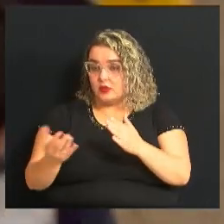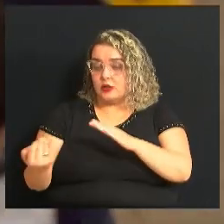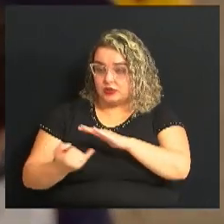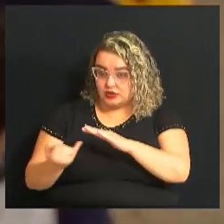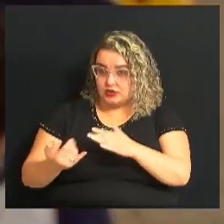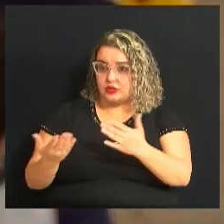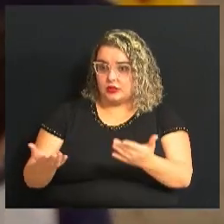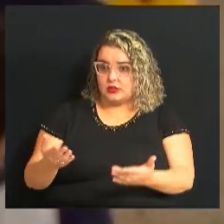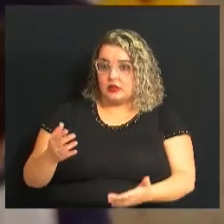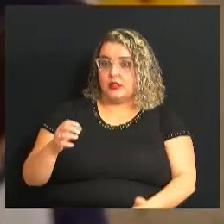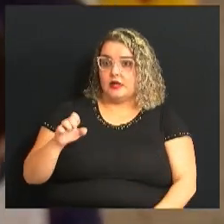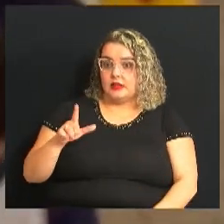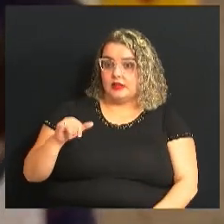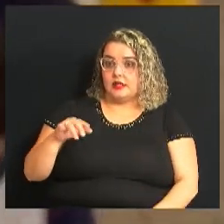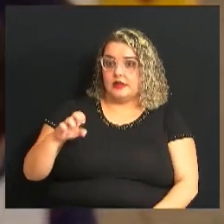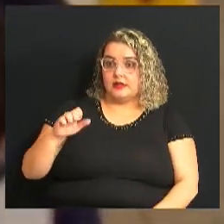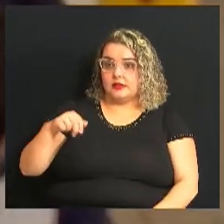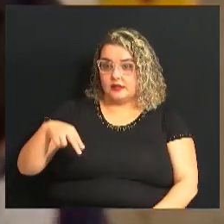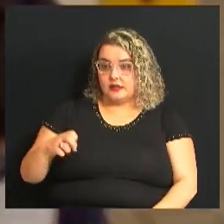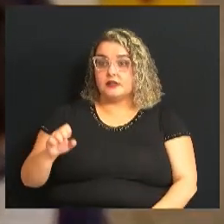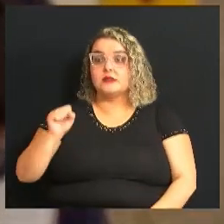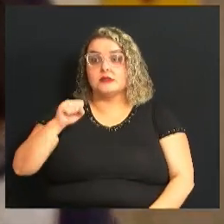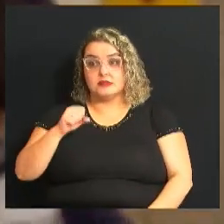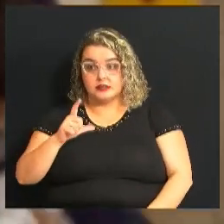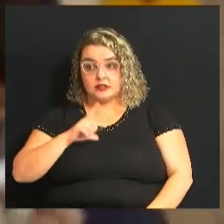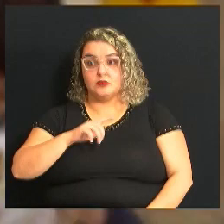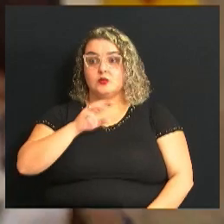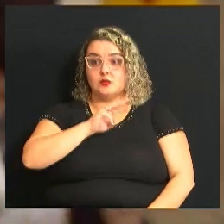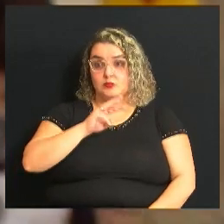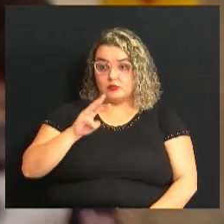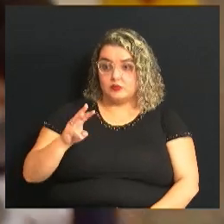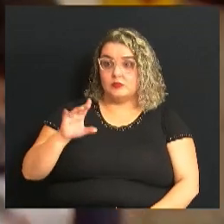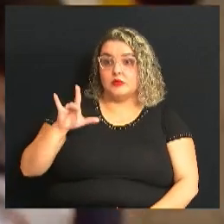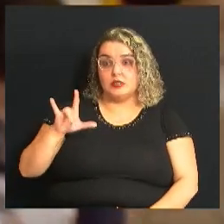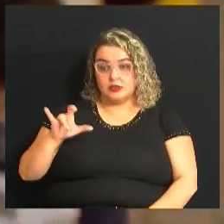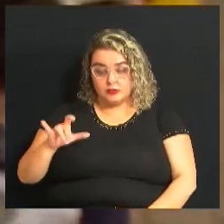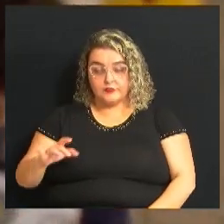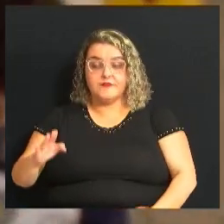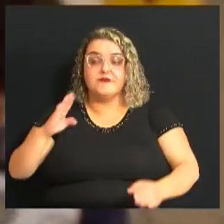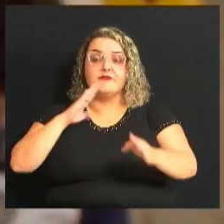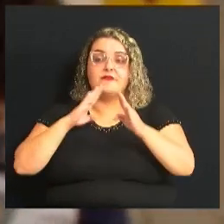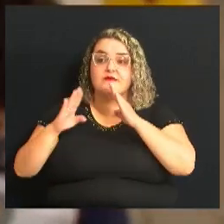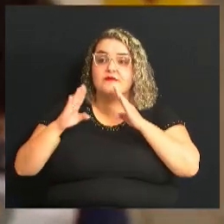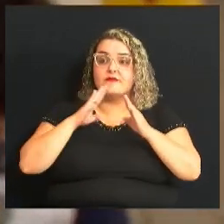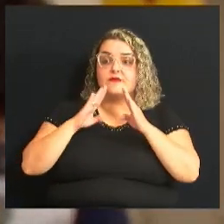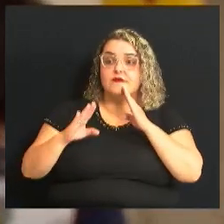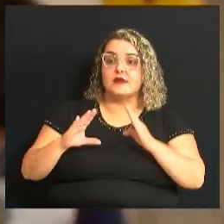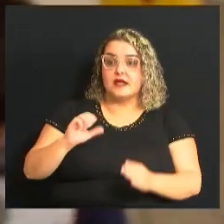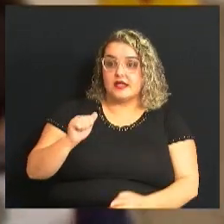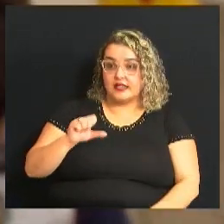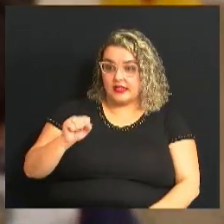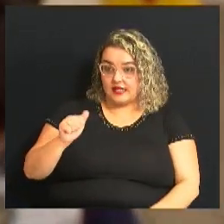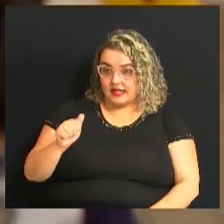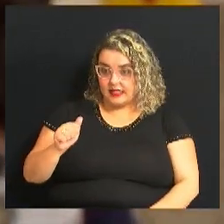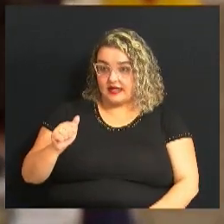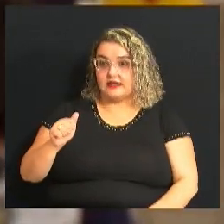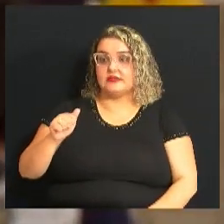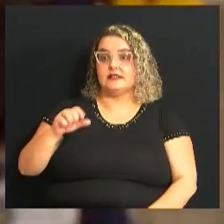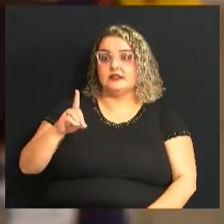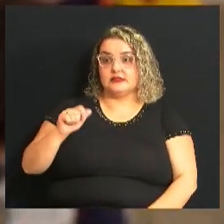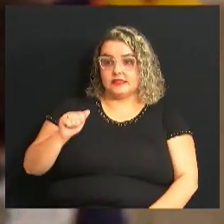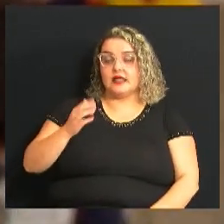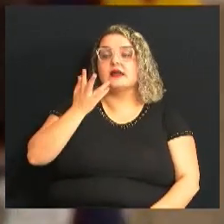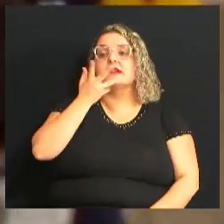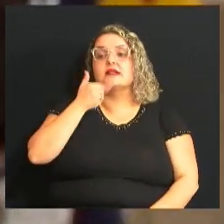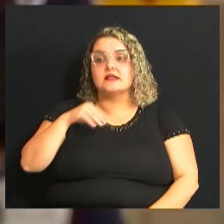né, Eliane? Sim, quem quiser, nós temos o site, temos Instagram, Facebook, é só acessar a Casa da Criança Maria Luísa Hatz, conhecer